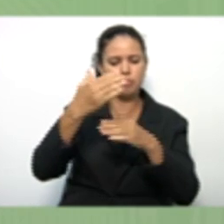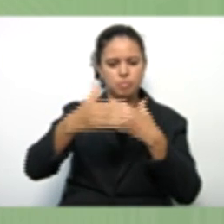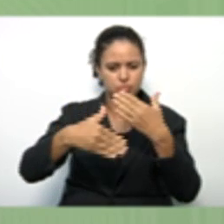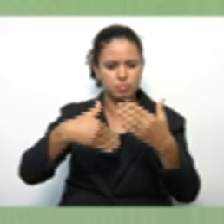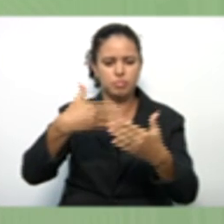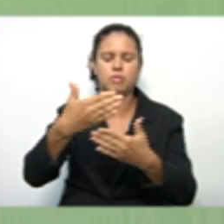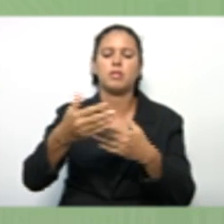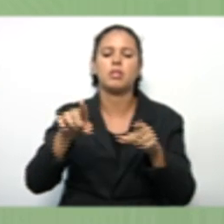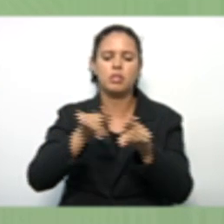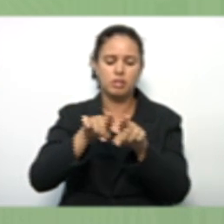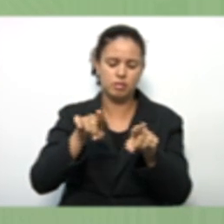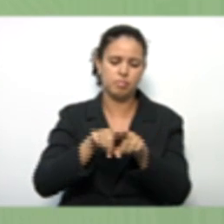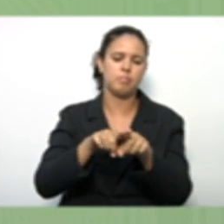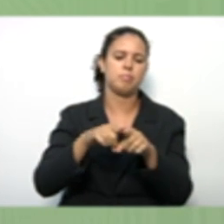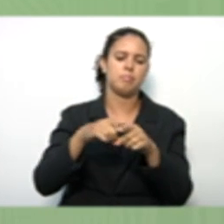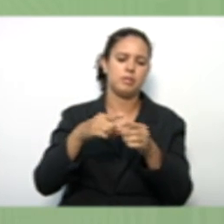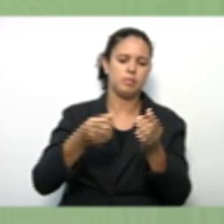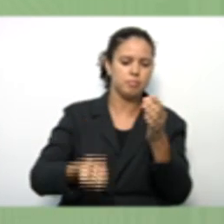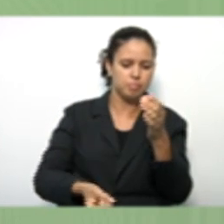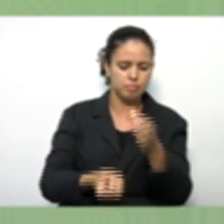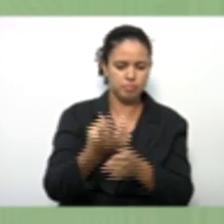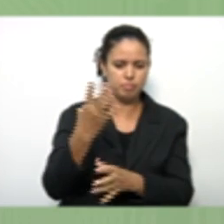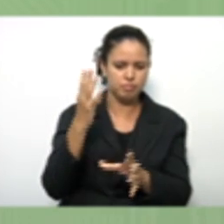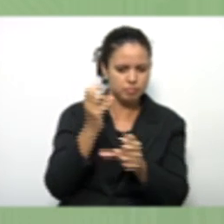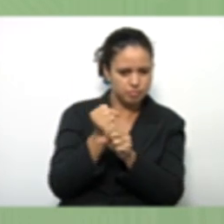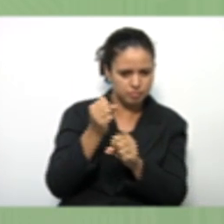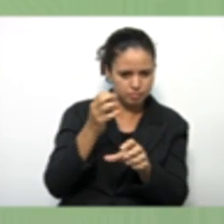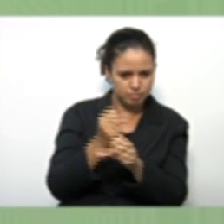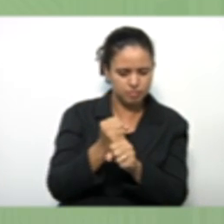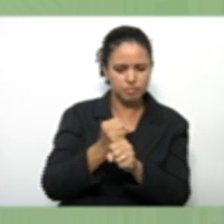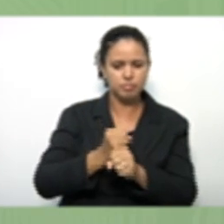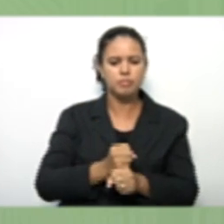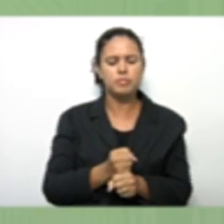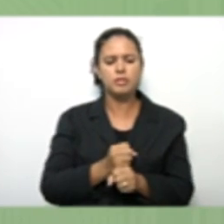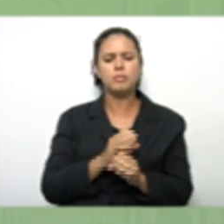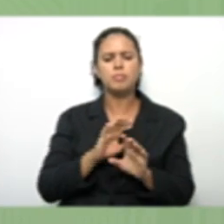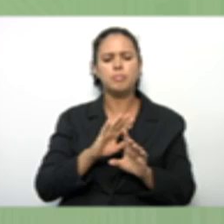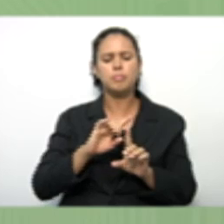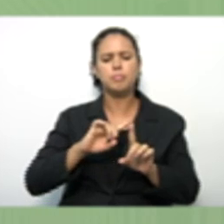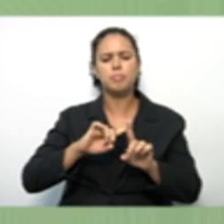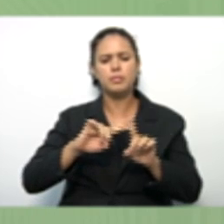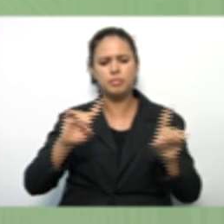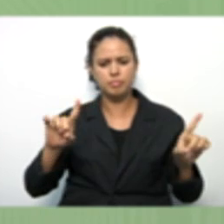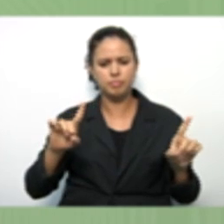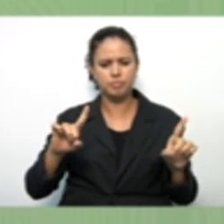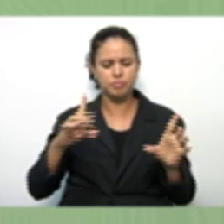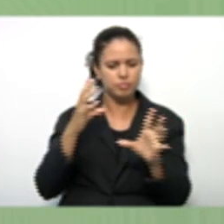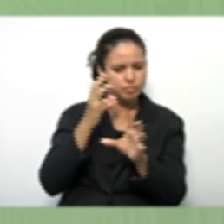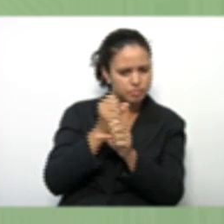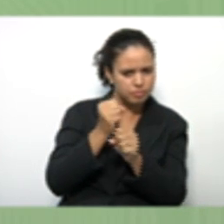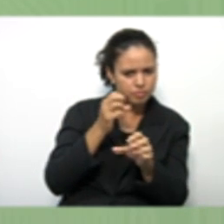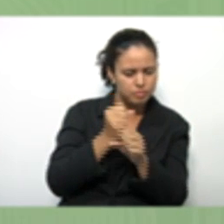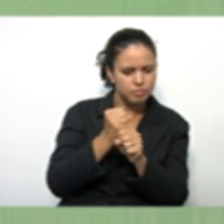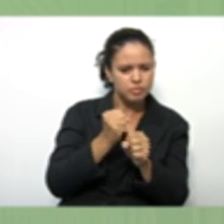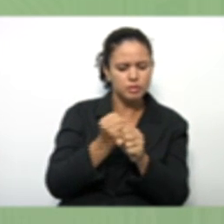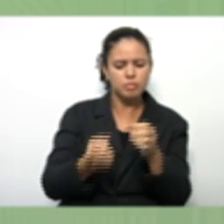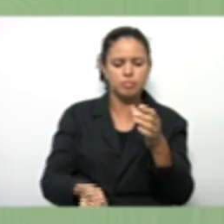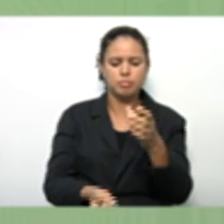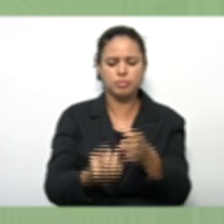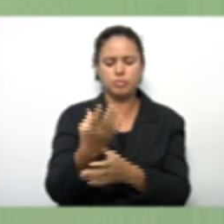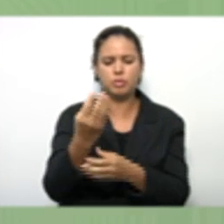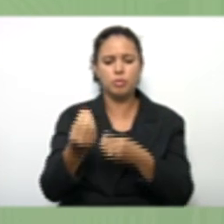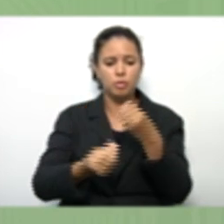de controlar o patrimônio. Então, vamos lá. Como que surgiu a contabilidade? Inicialmente,